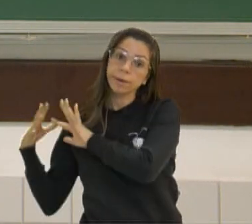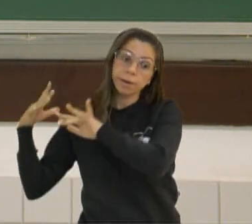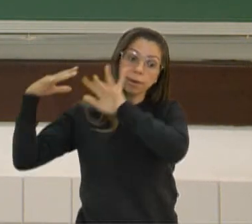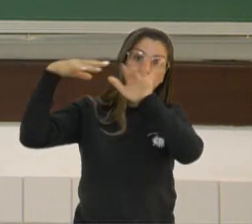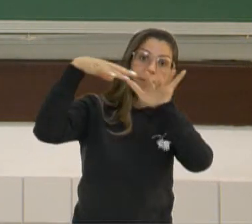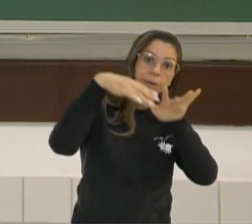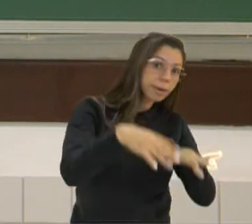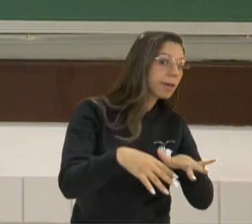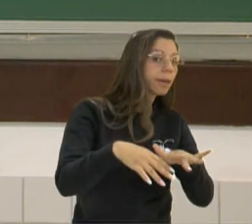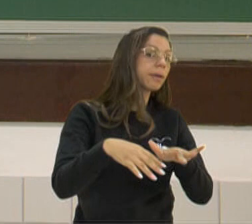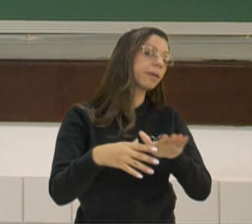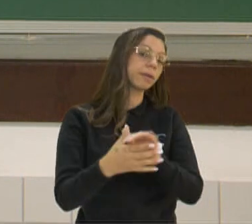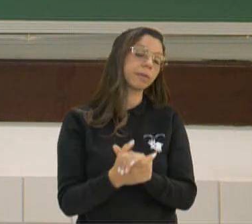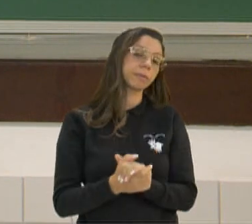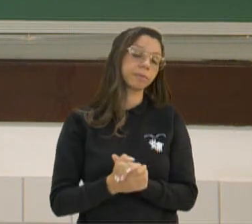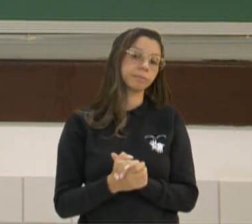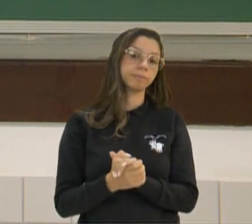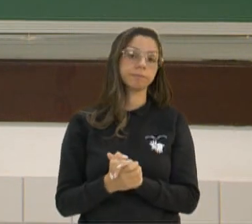diferente